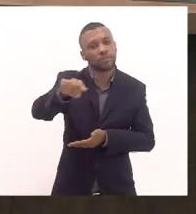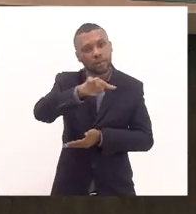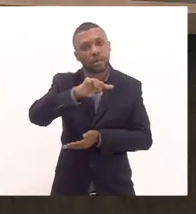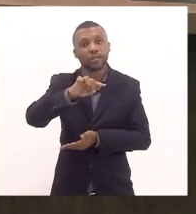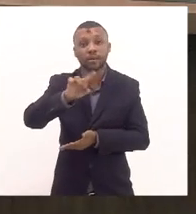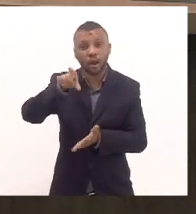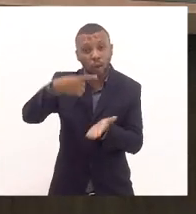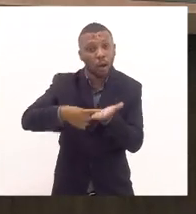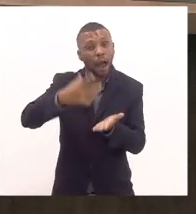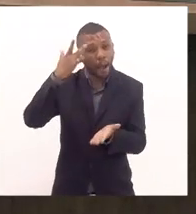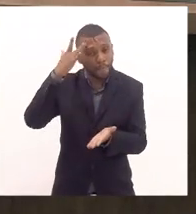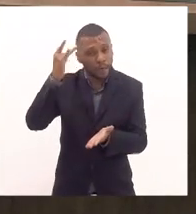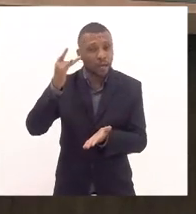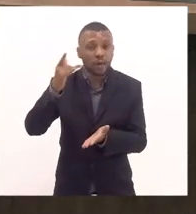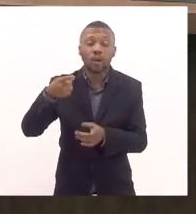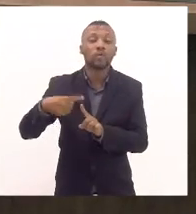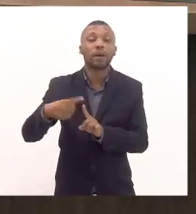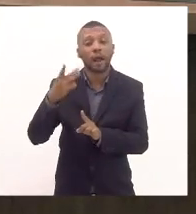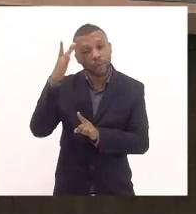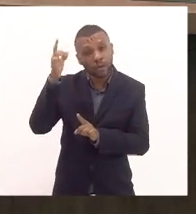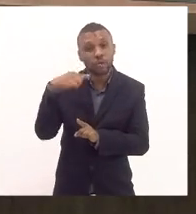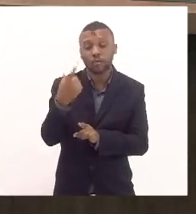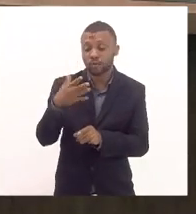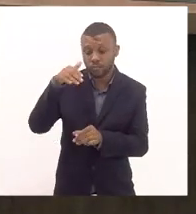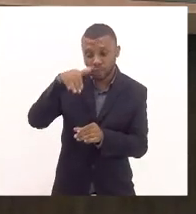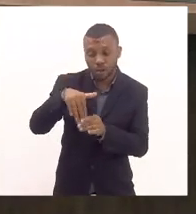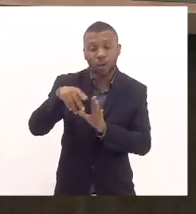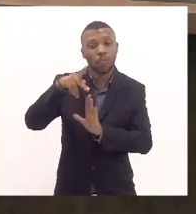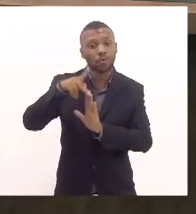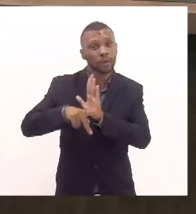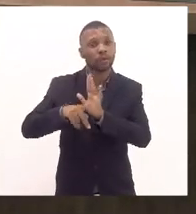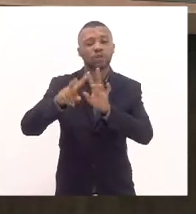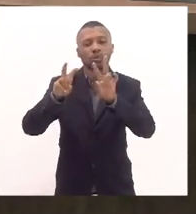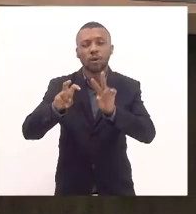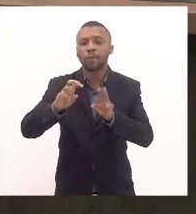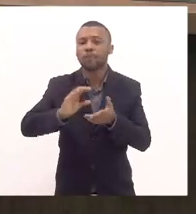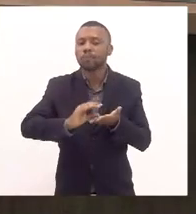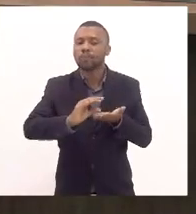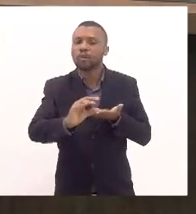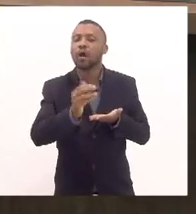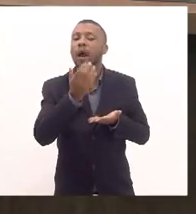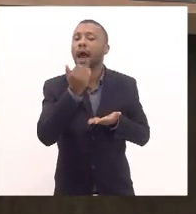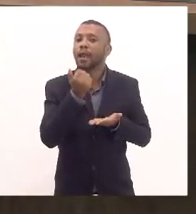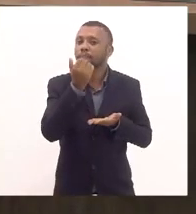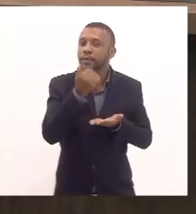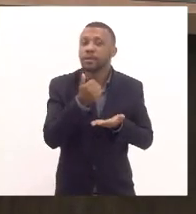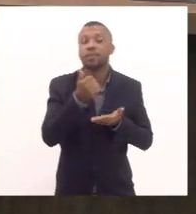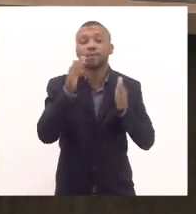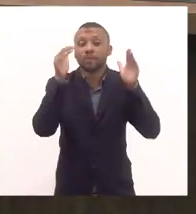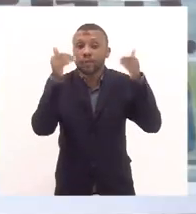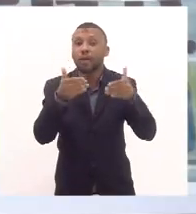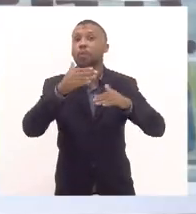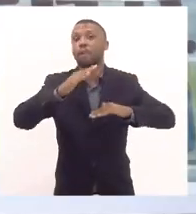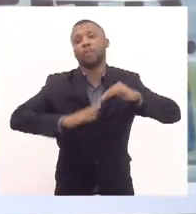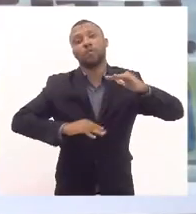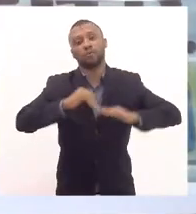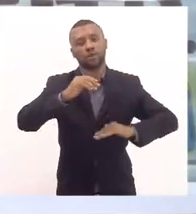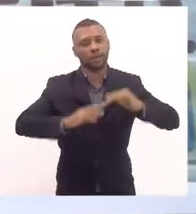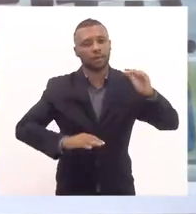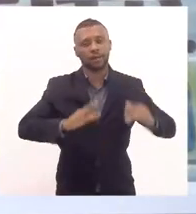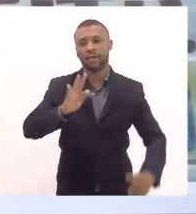a estarem aqui amanhã porque amanhã nós vamos votar o projeto do auxílio-alimentação Cruz profissionais da Faetec